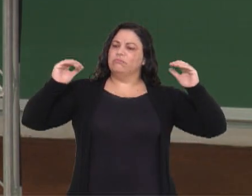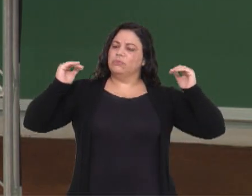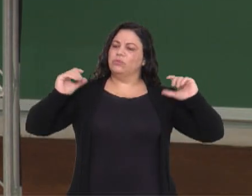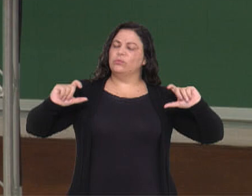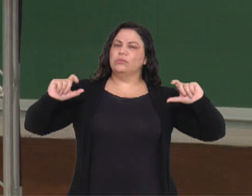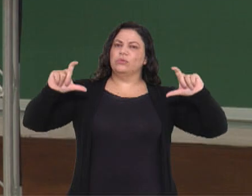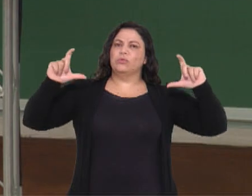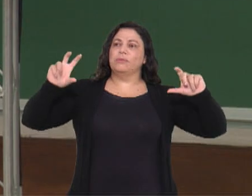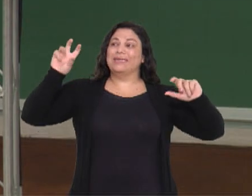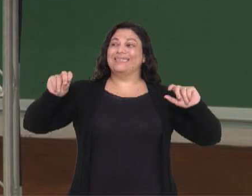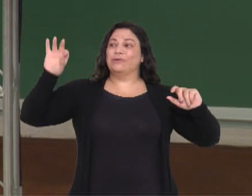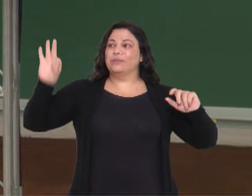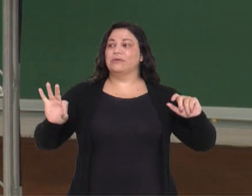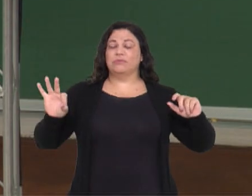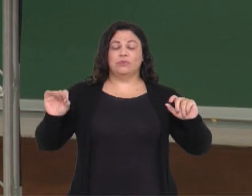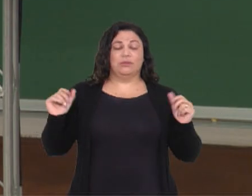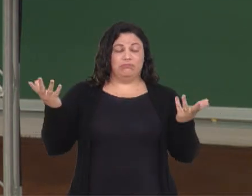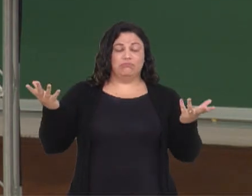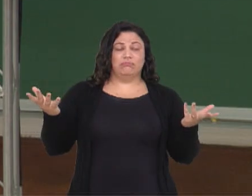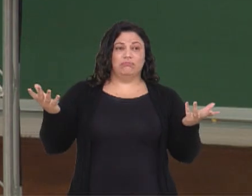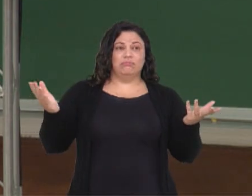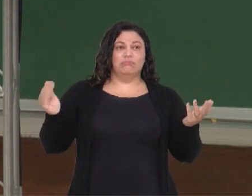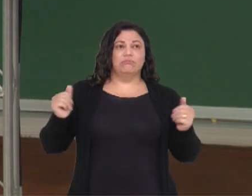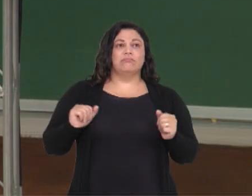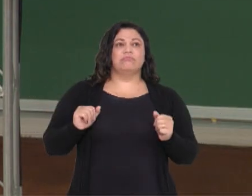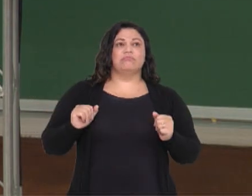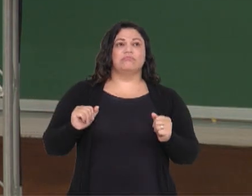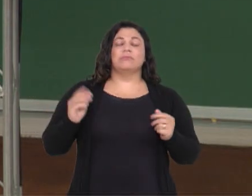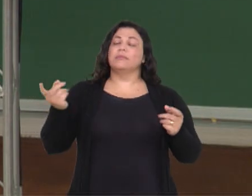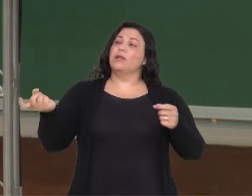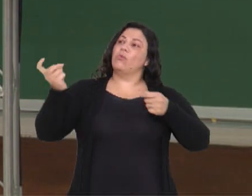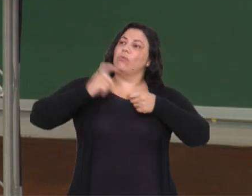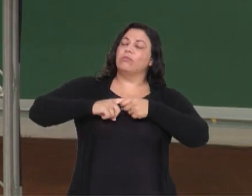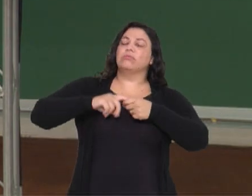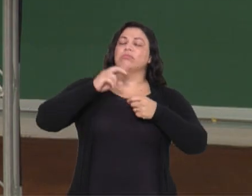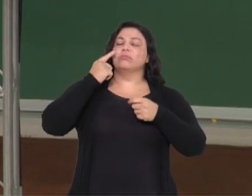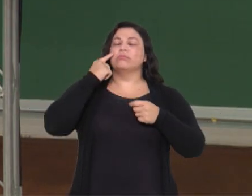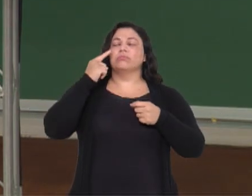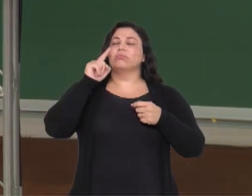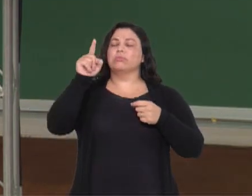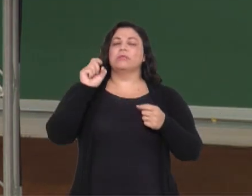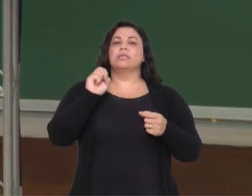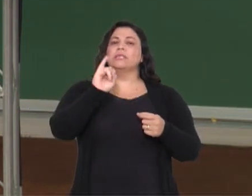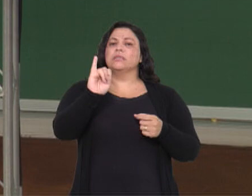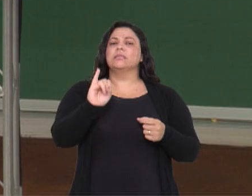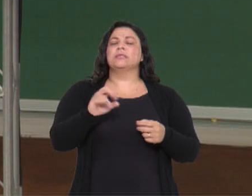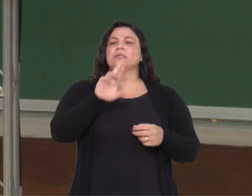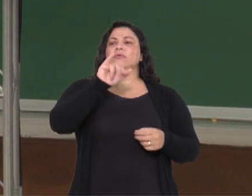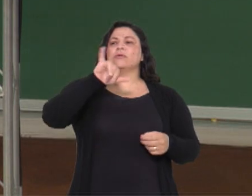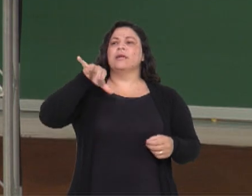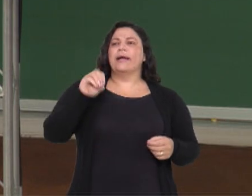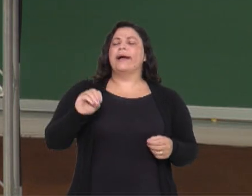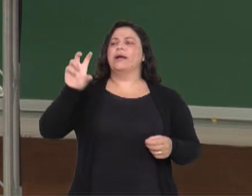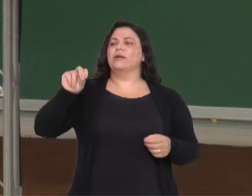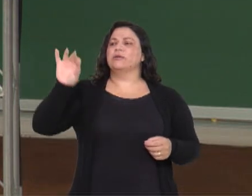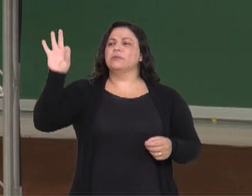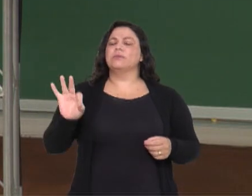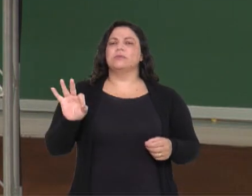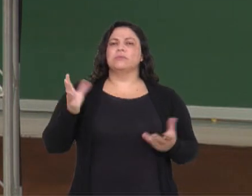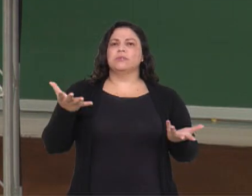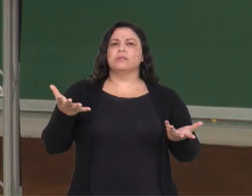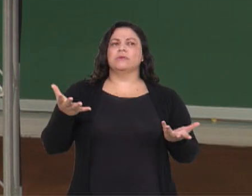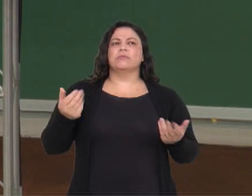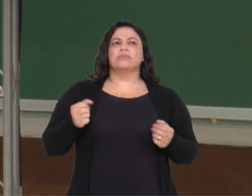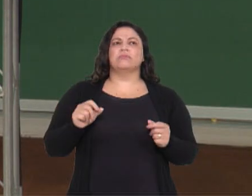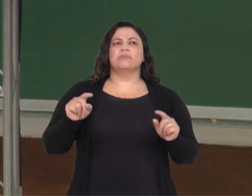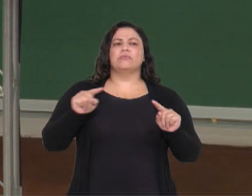Então, proporcionalmente, vamos voltar aqui. Se o raio tiver um acréscimo de 50, o percentual